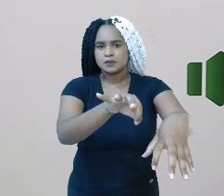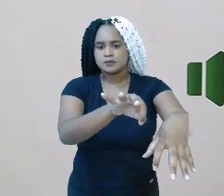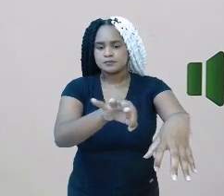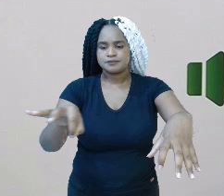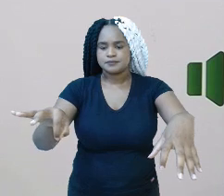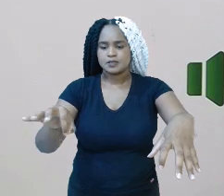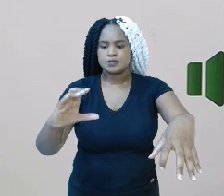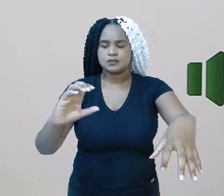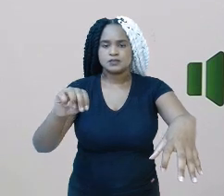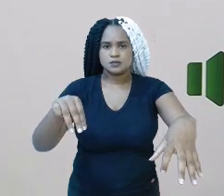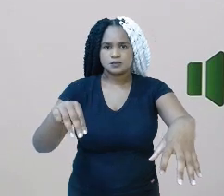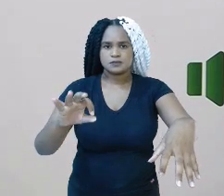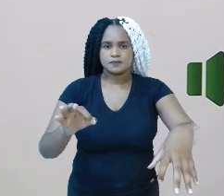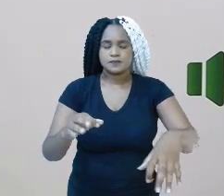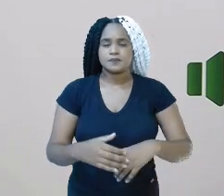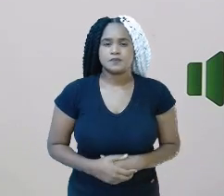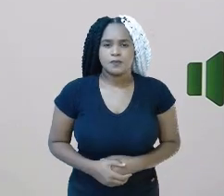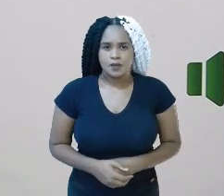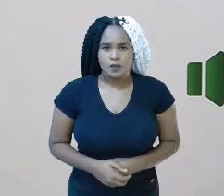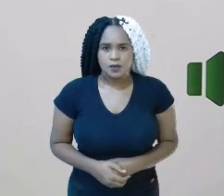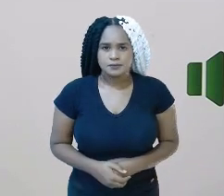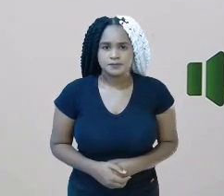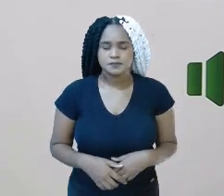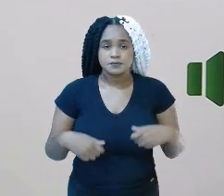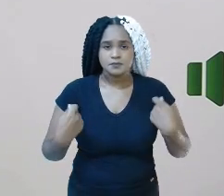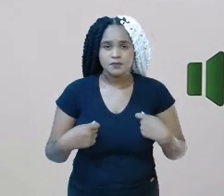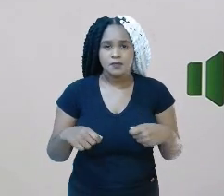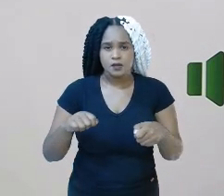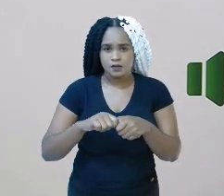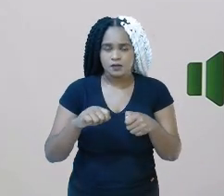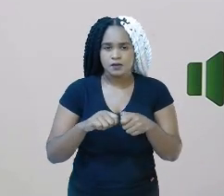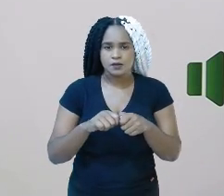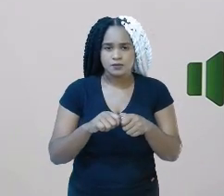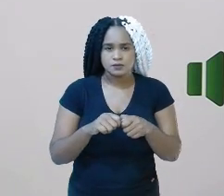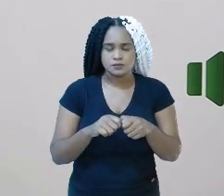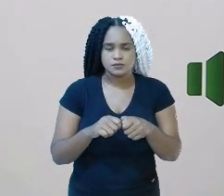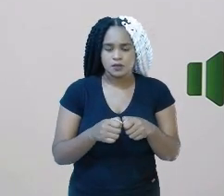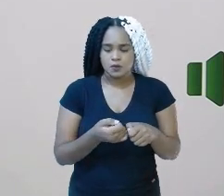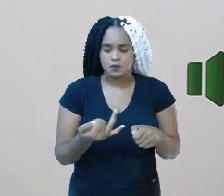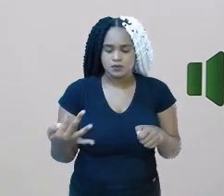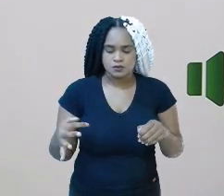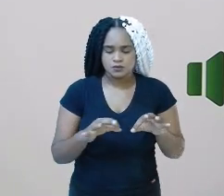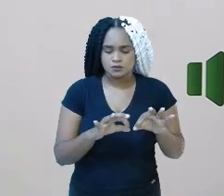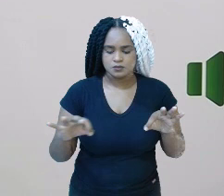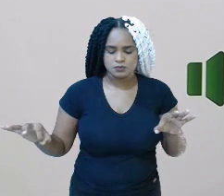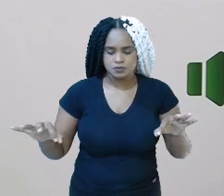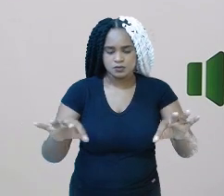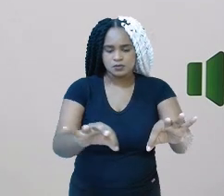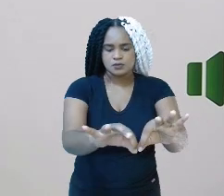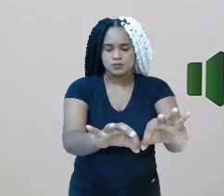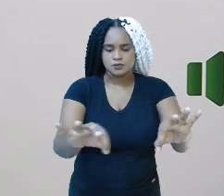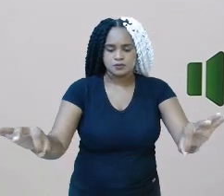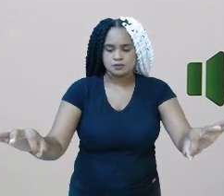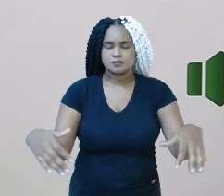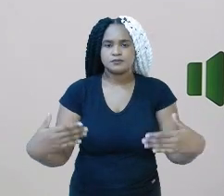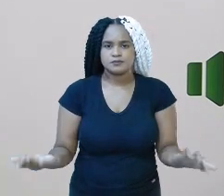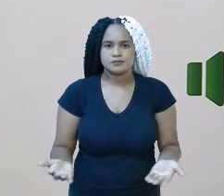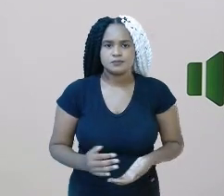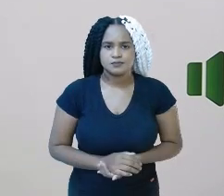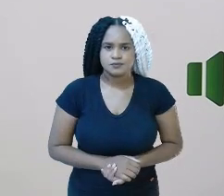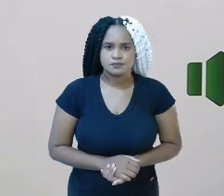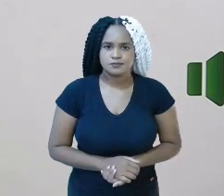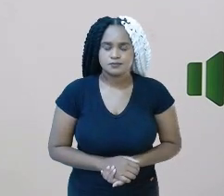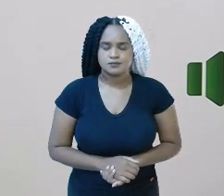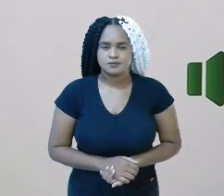um instrumento e fazer a medida de 50 centímetros de um lado e 50 centímetros de outro. Aí não vai